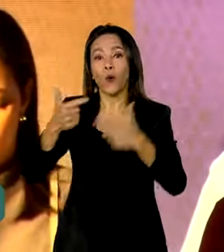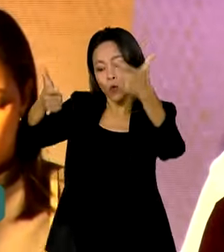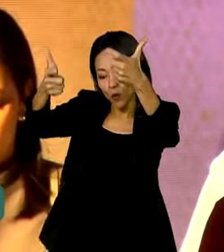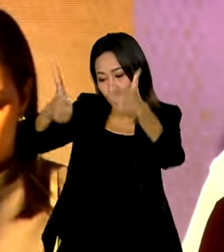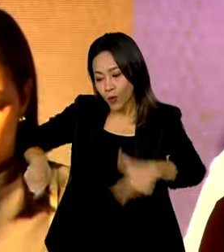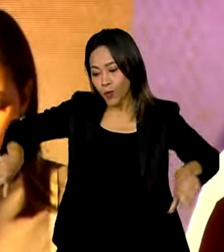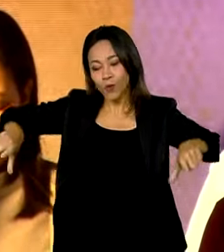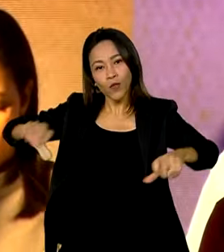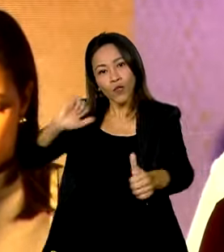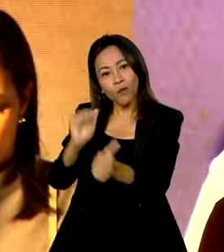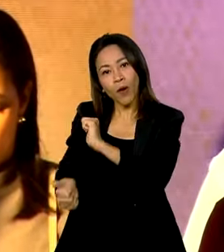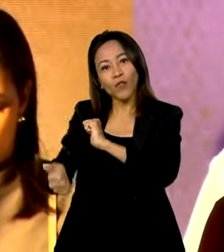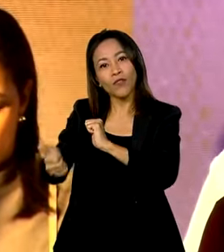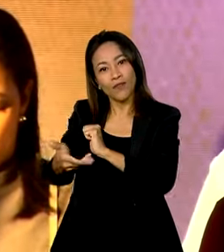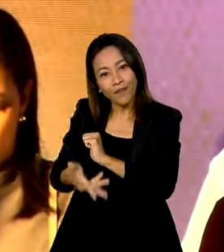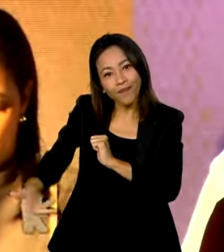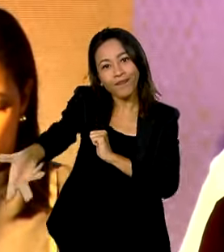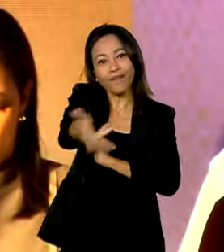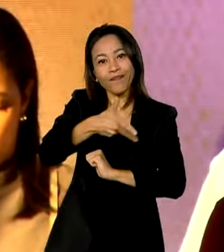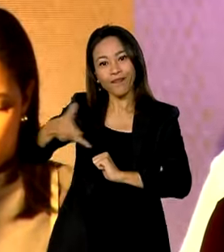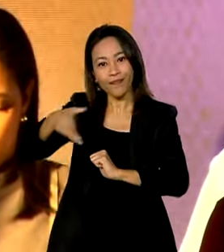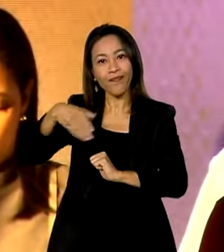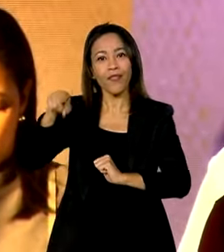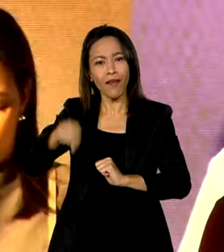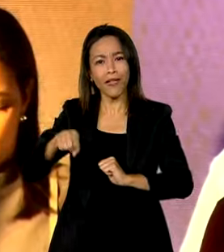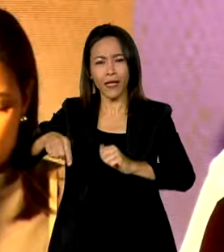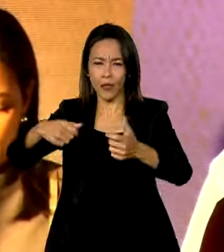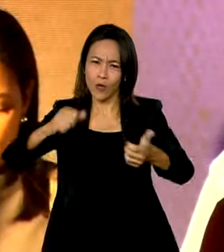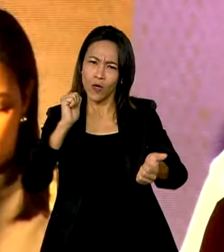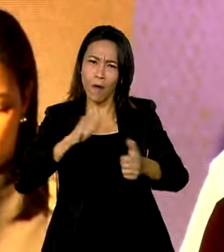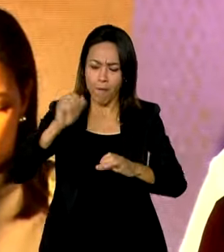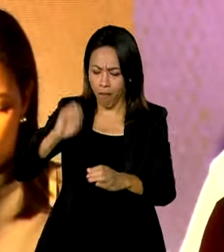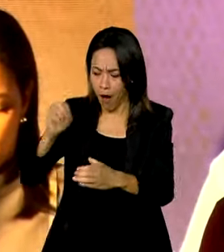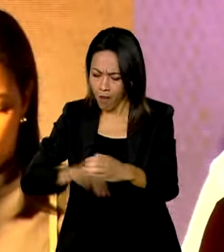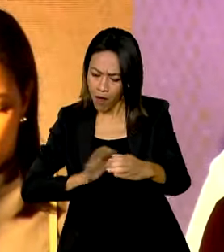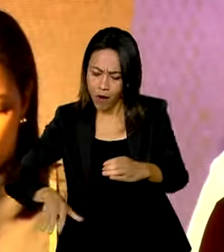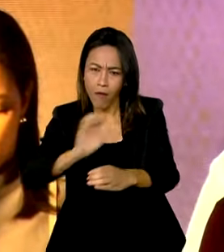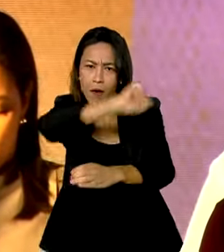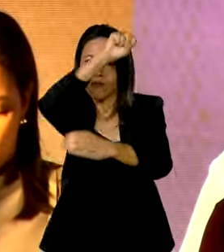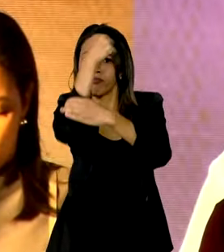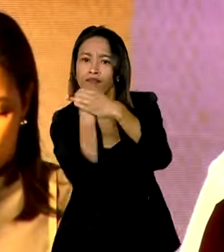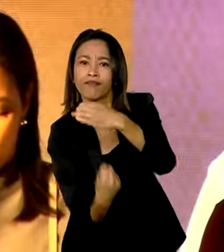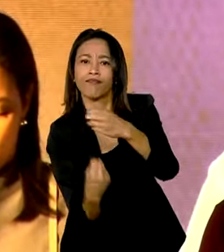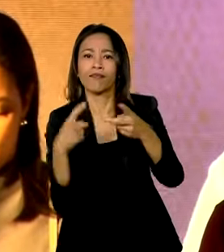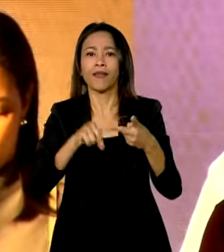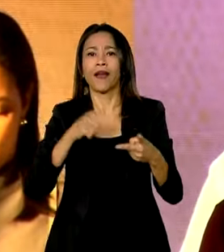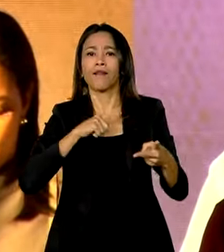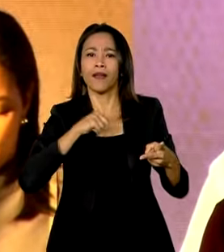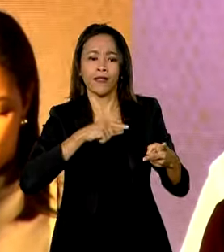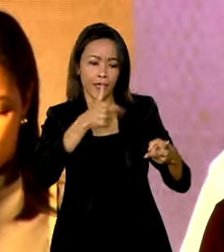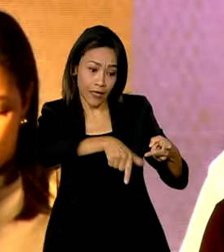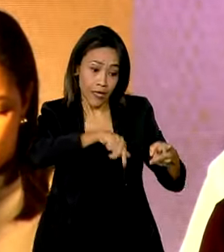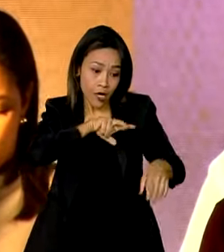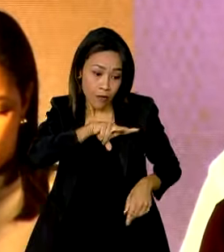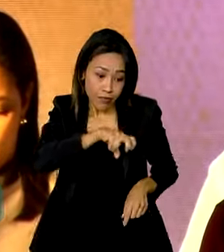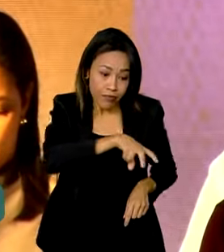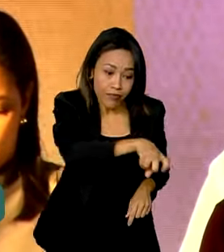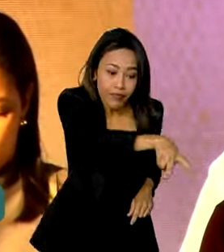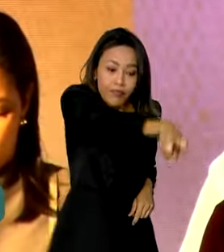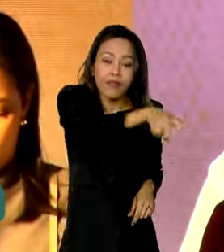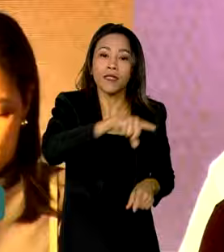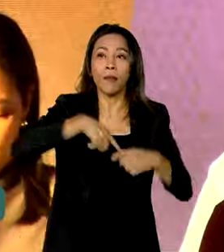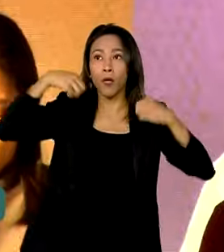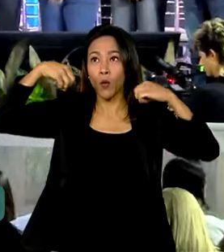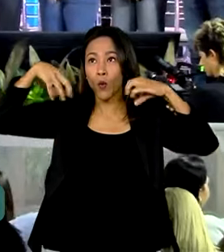Comunitário, que vai ter o campo society, o basquete 3x3, o playground, a pista de caminhada e iluminação